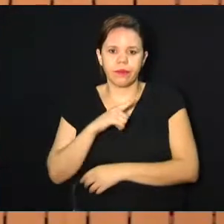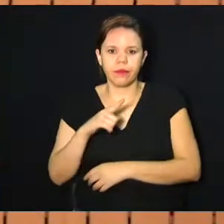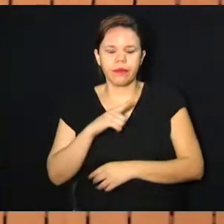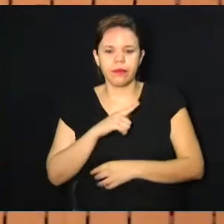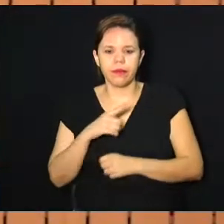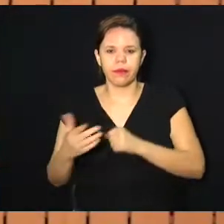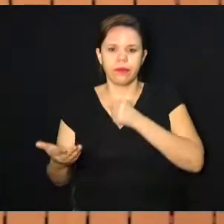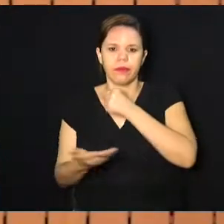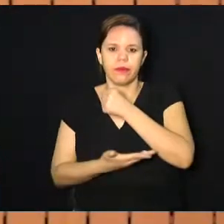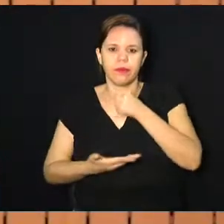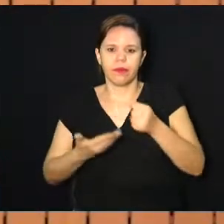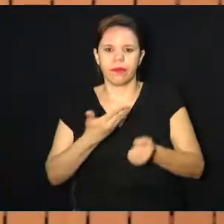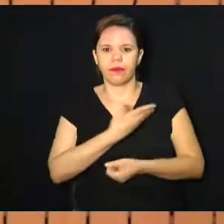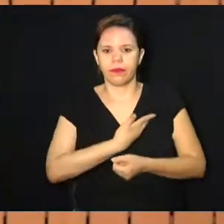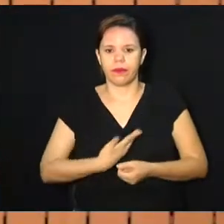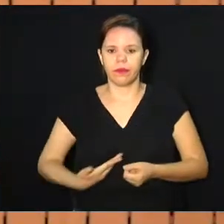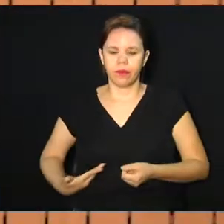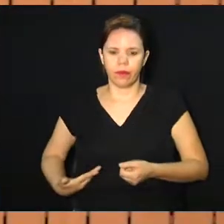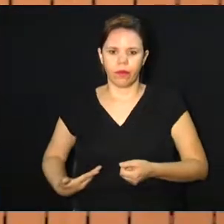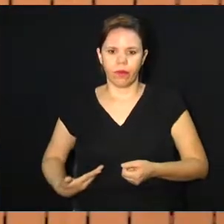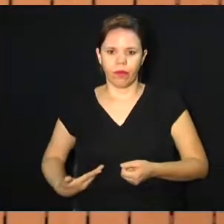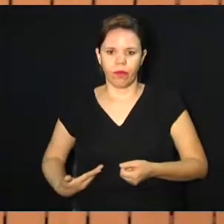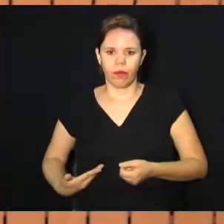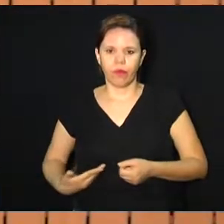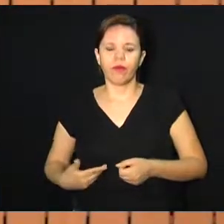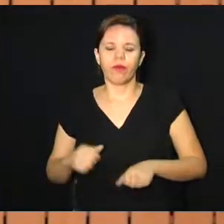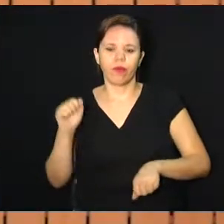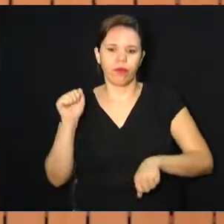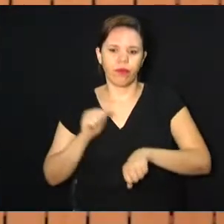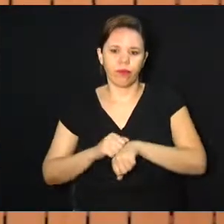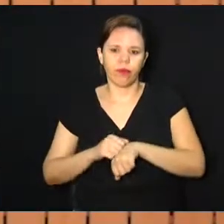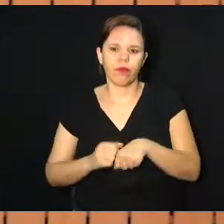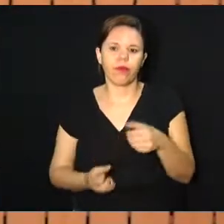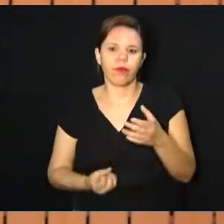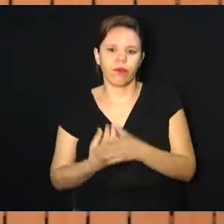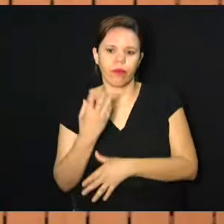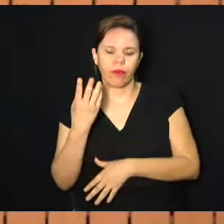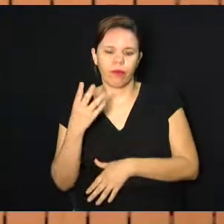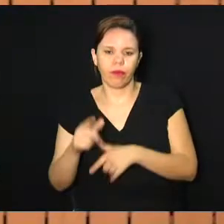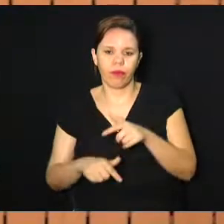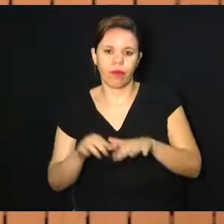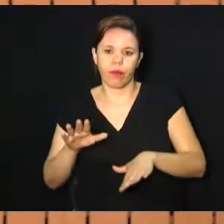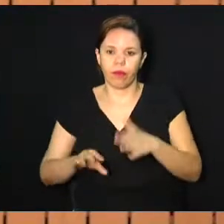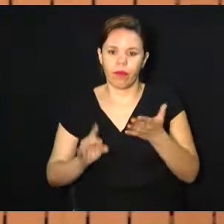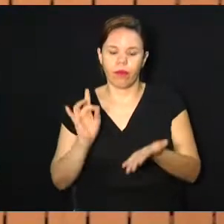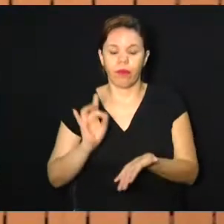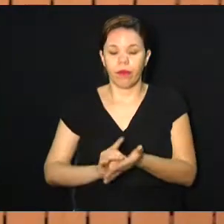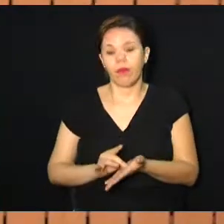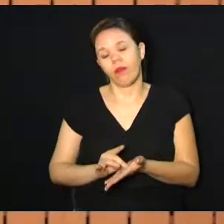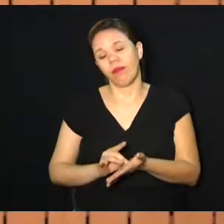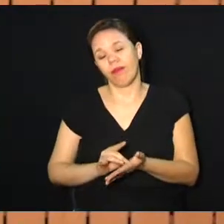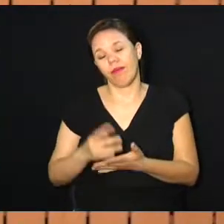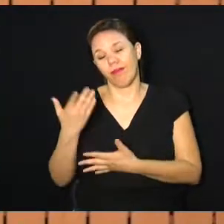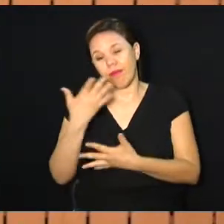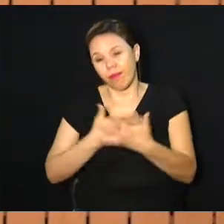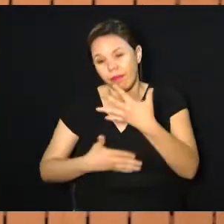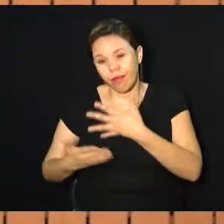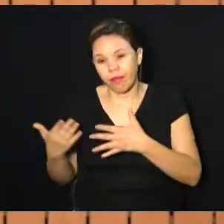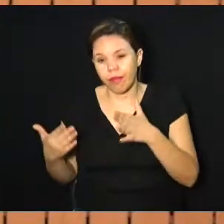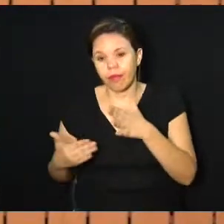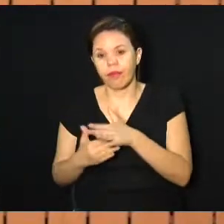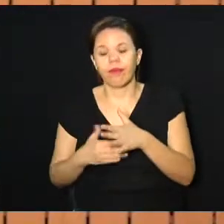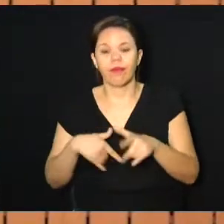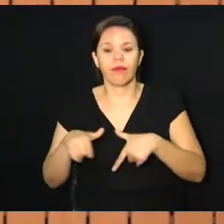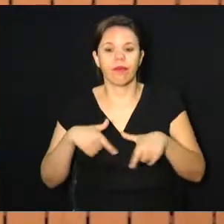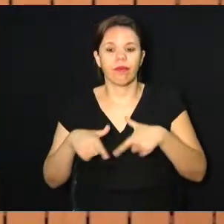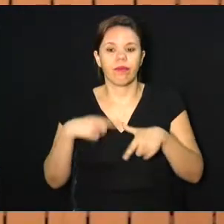de governo muito sólida e que acaba atrapalhando por diversas vezes o trabalho